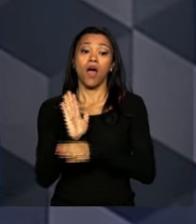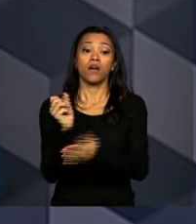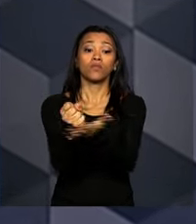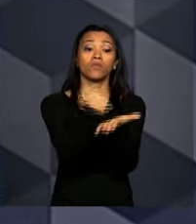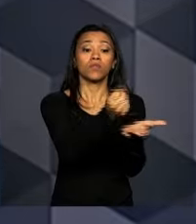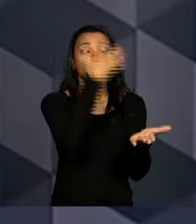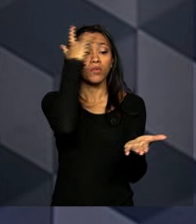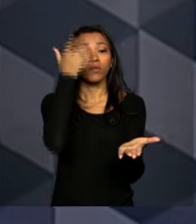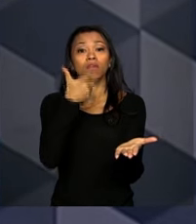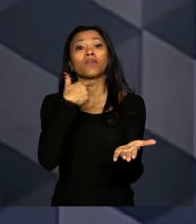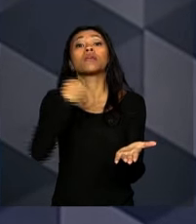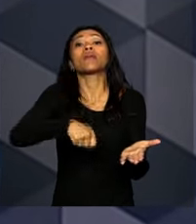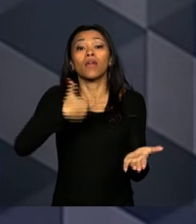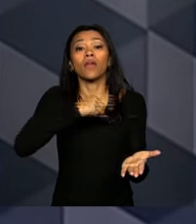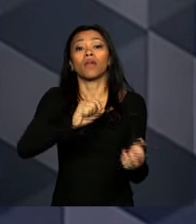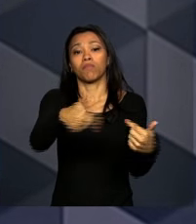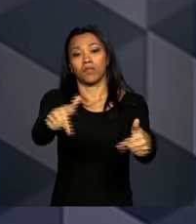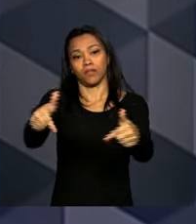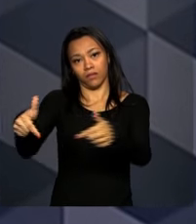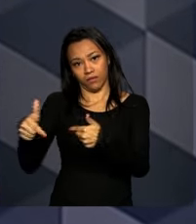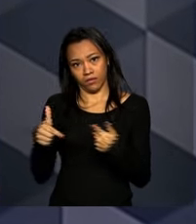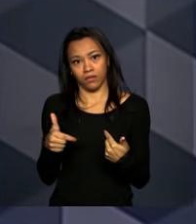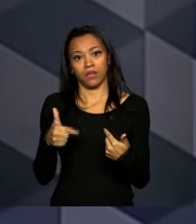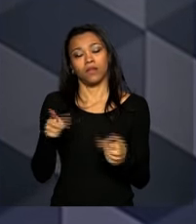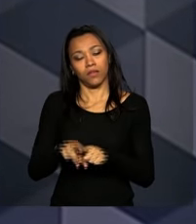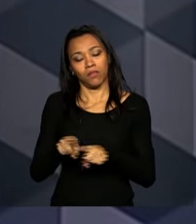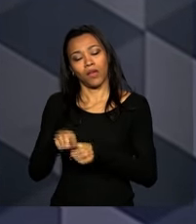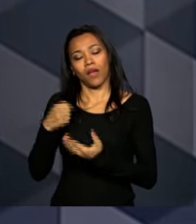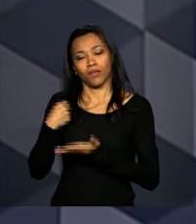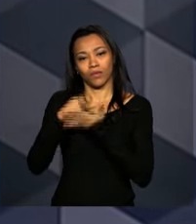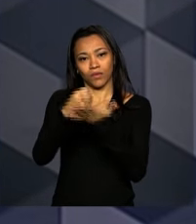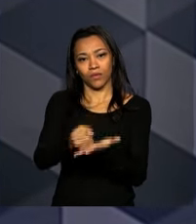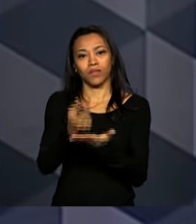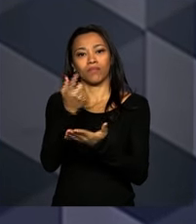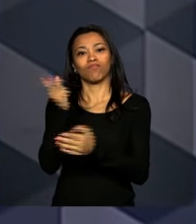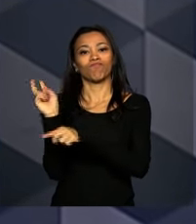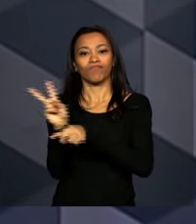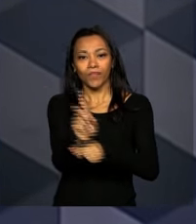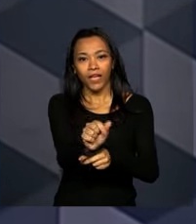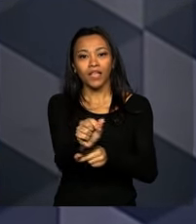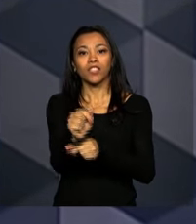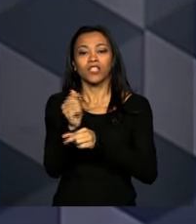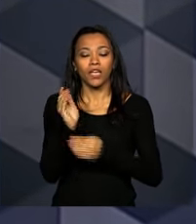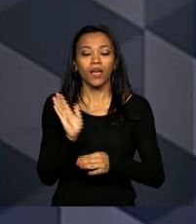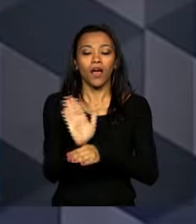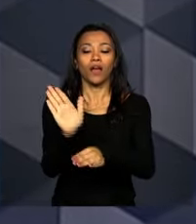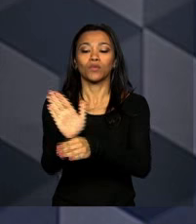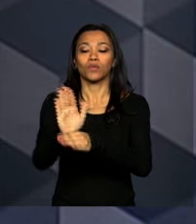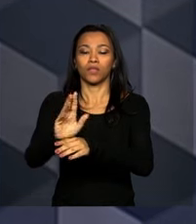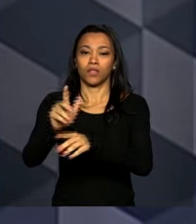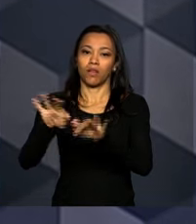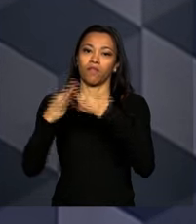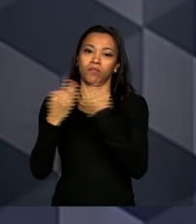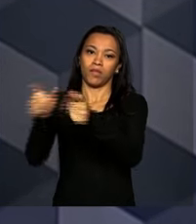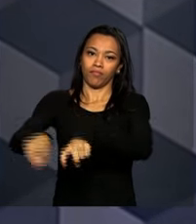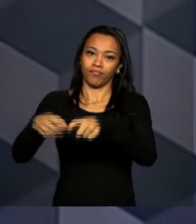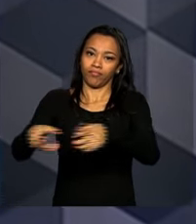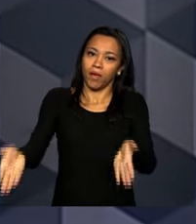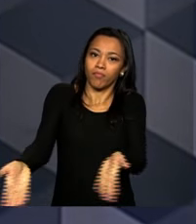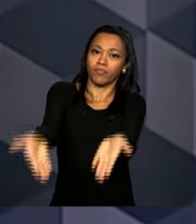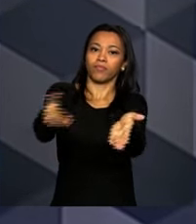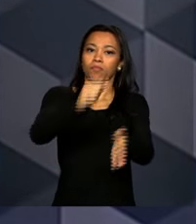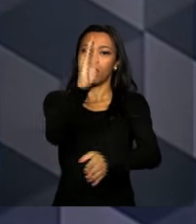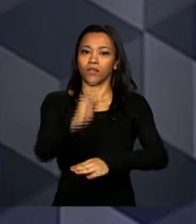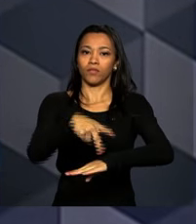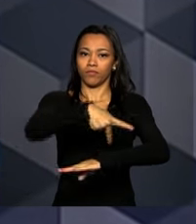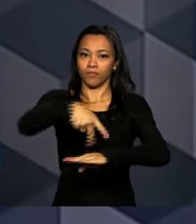mas também estender as mãos e o crédito para aqueles que ajudam o Brasil a se desenvolver, ajudam o Brasil a